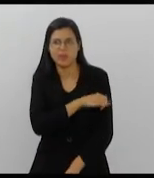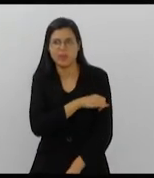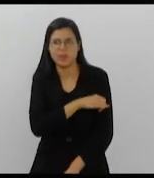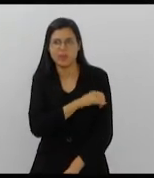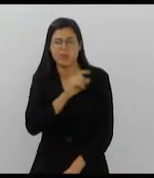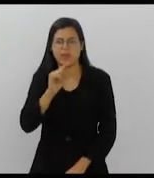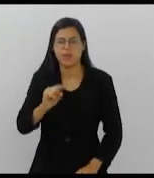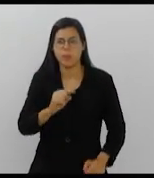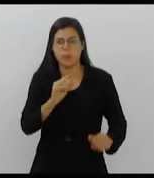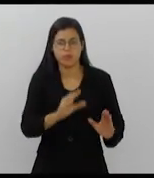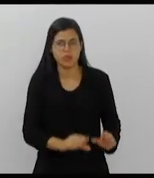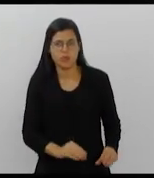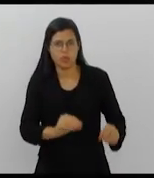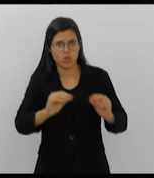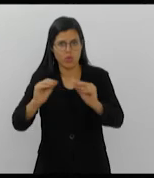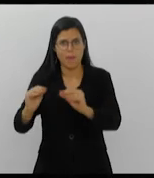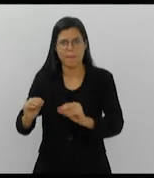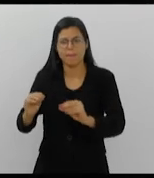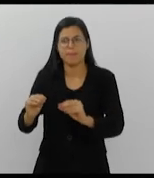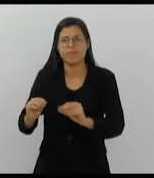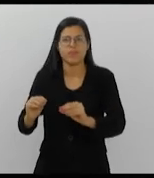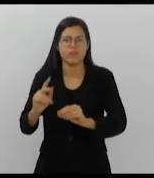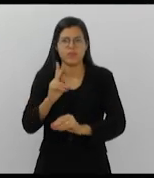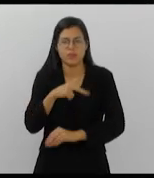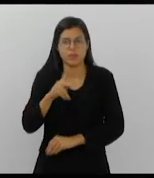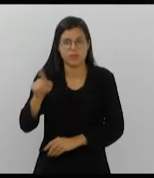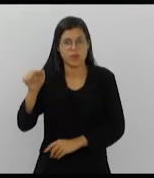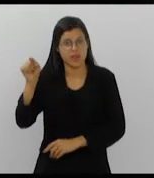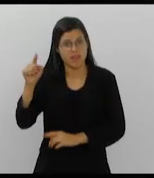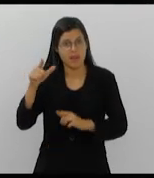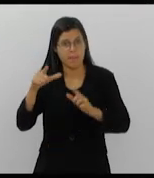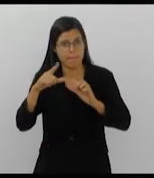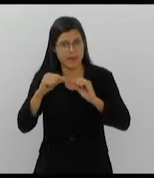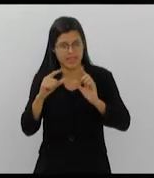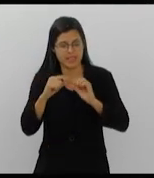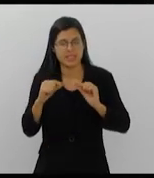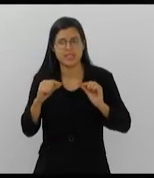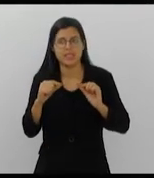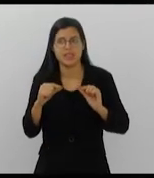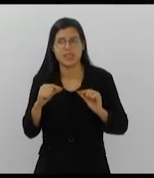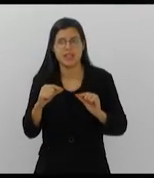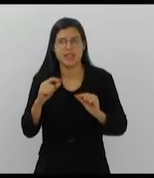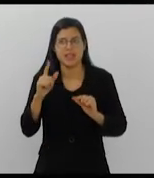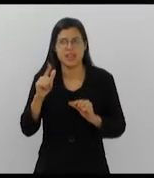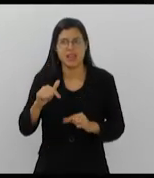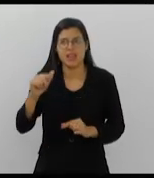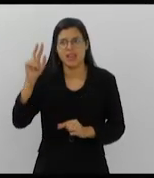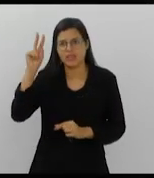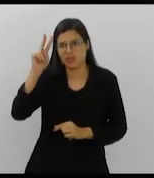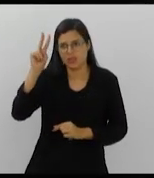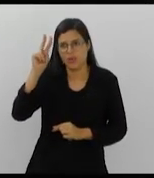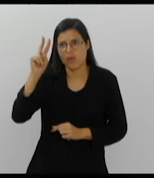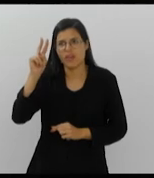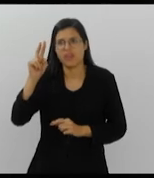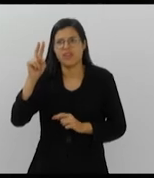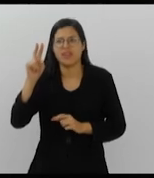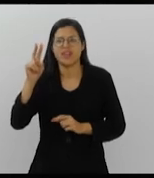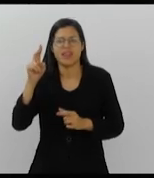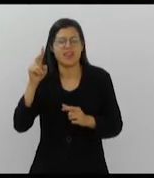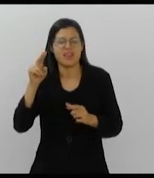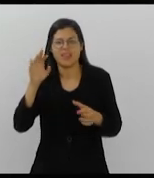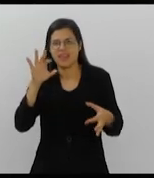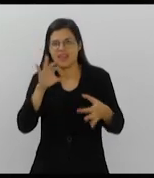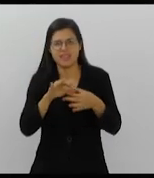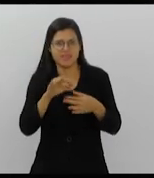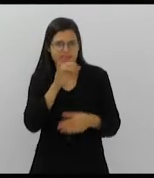em Brasília. Ela saiu daqui e essa é a minha dívida histórica, da minha família com o Rio de Janeiro.